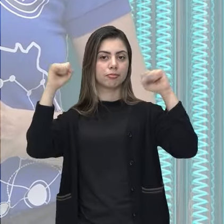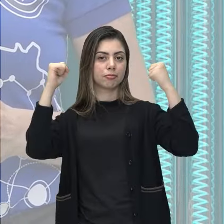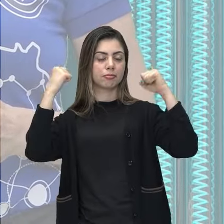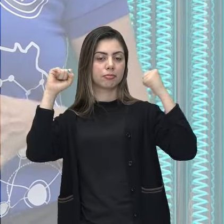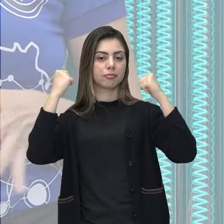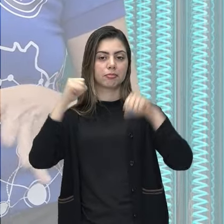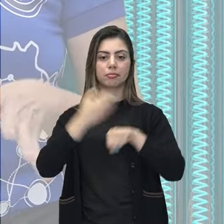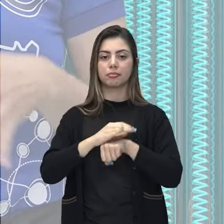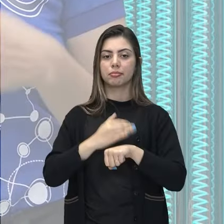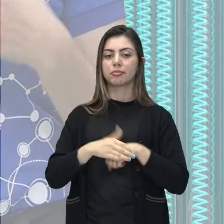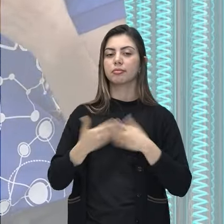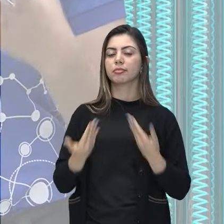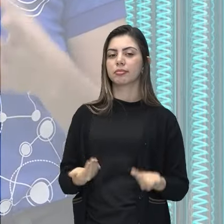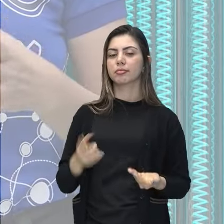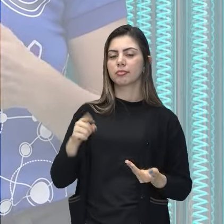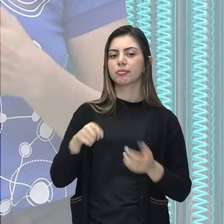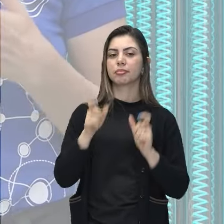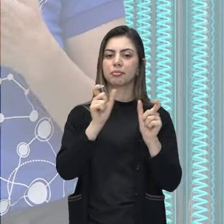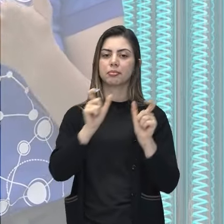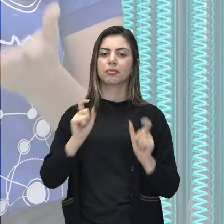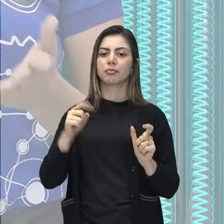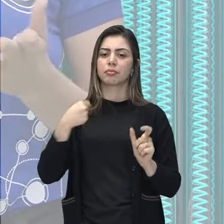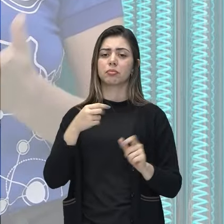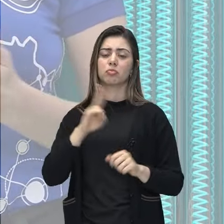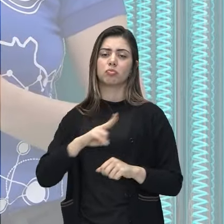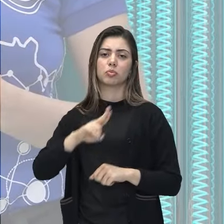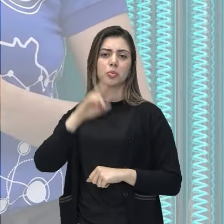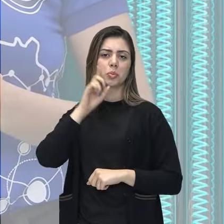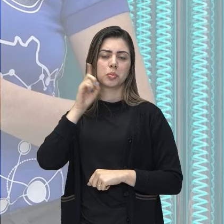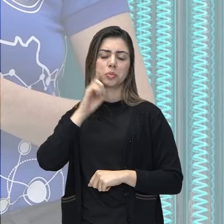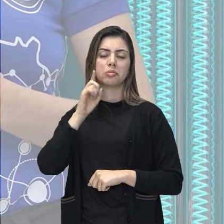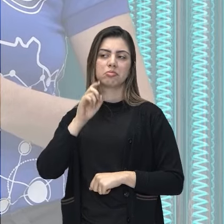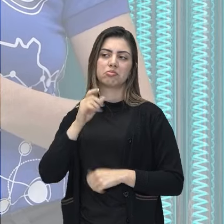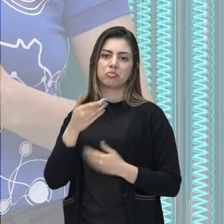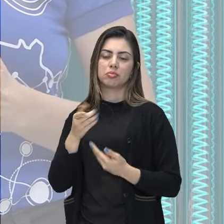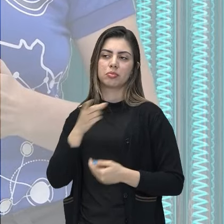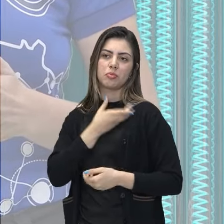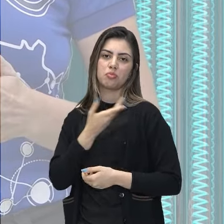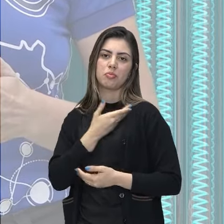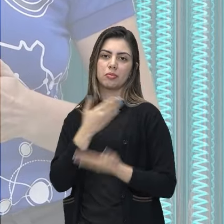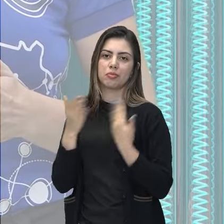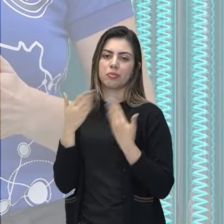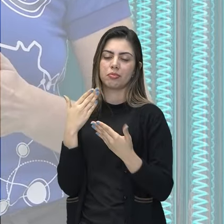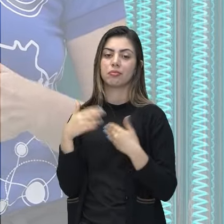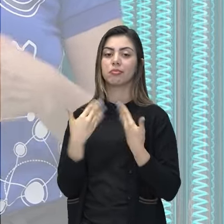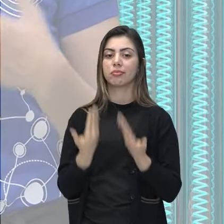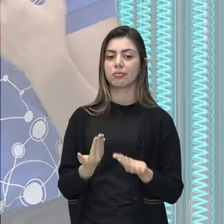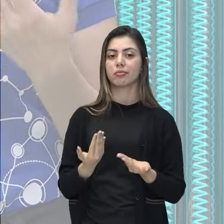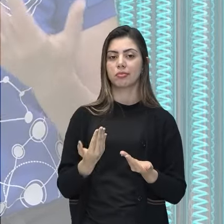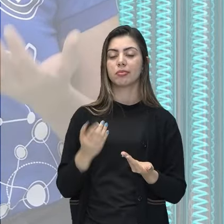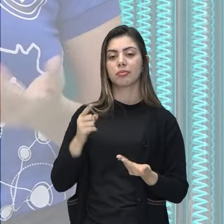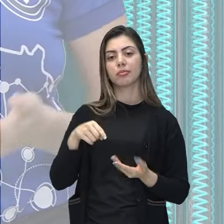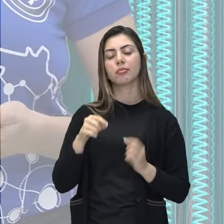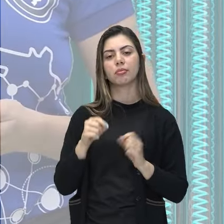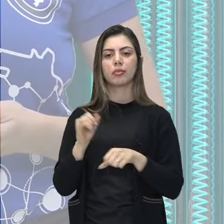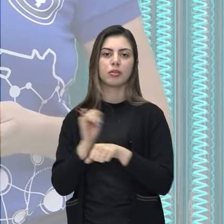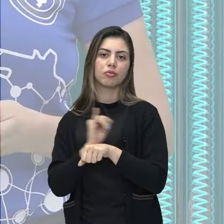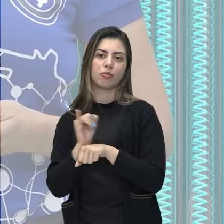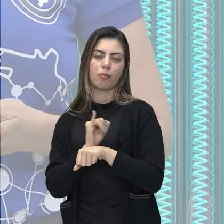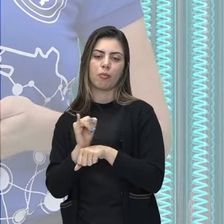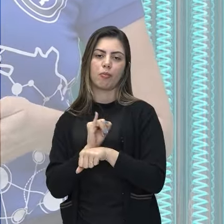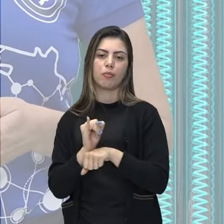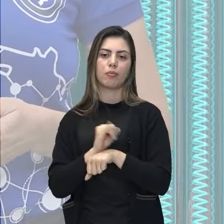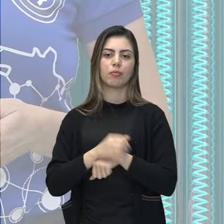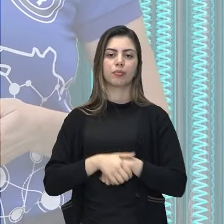são expressões, né, que a gente fala no dia a dia com uma pessoa conhecida, ok? Então, é algo mais